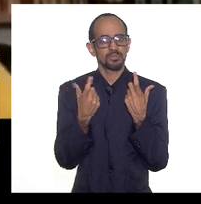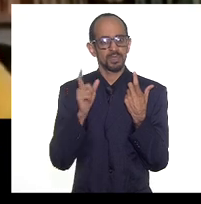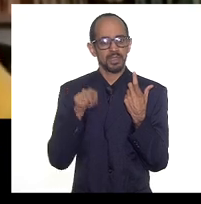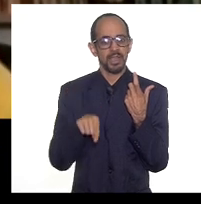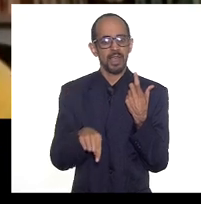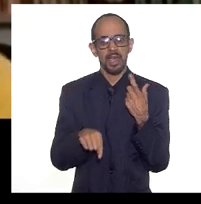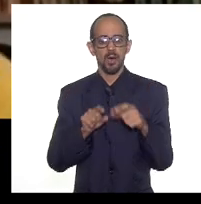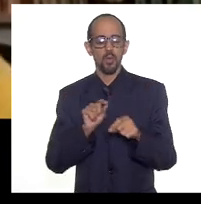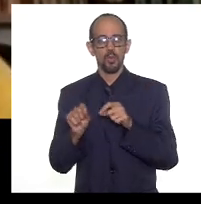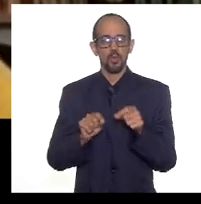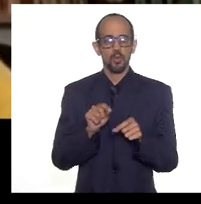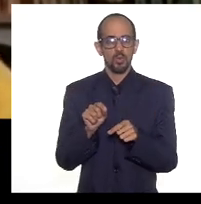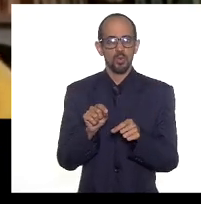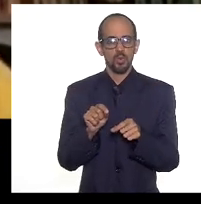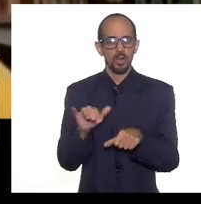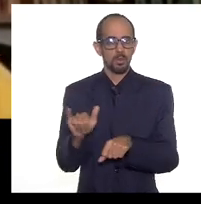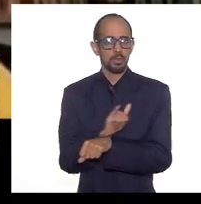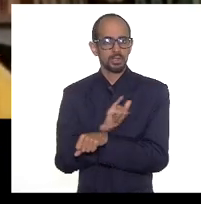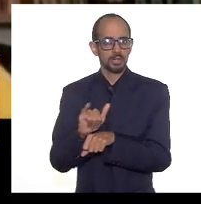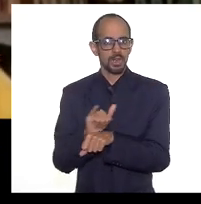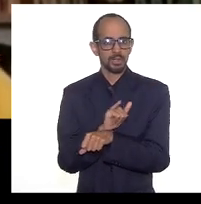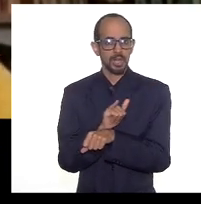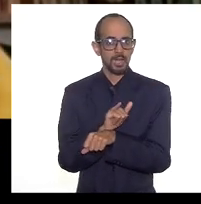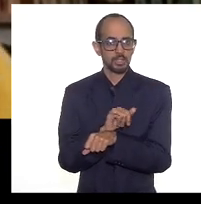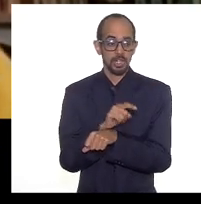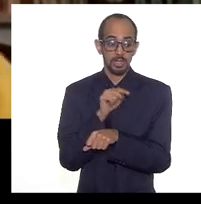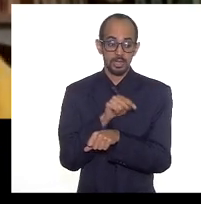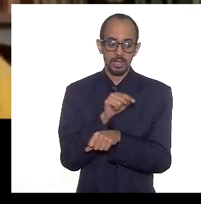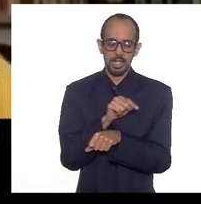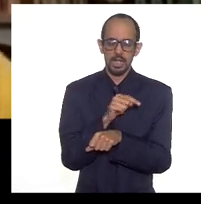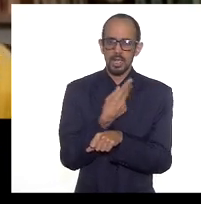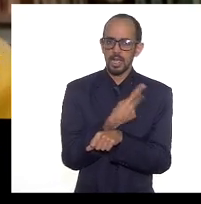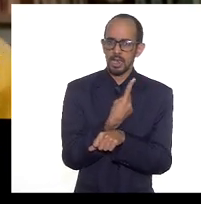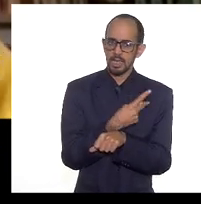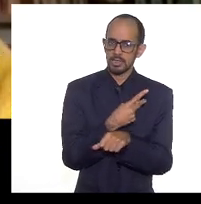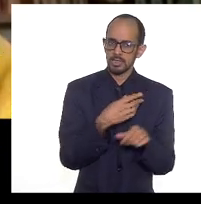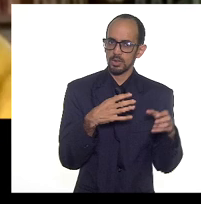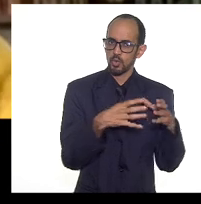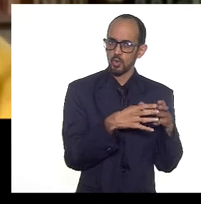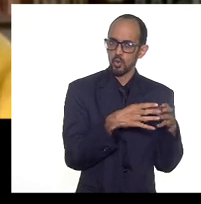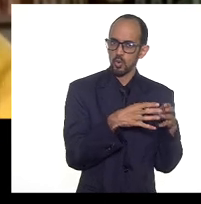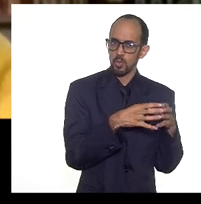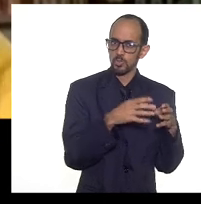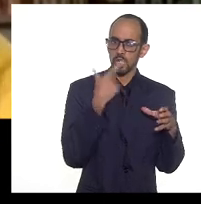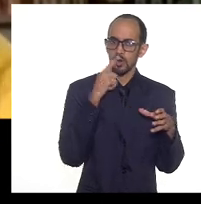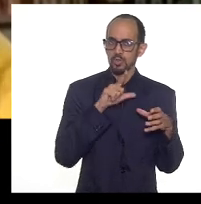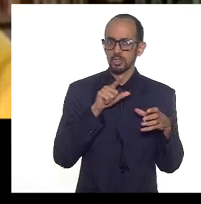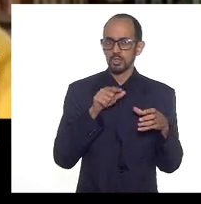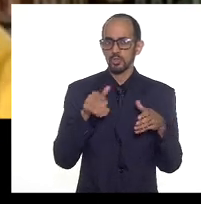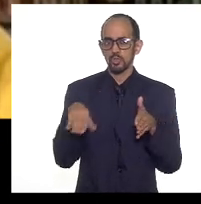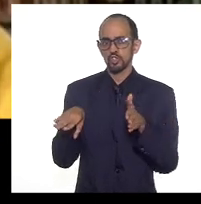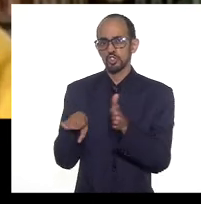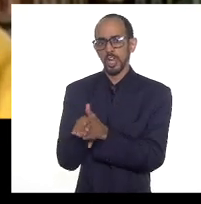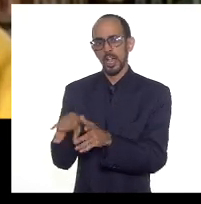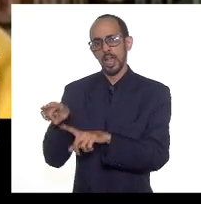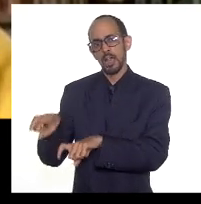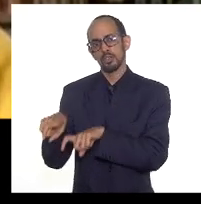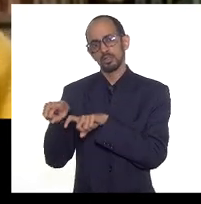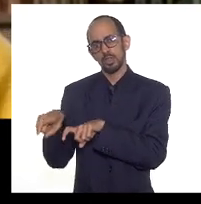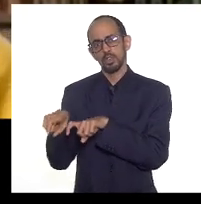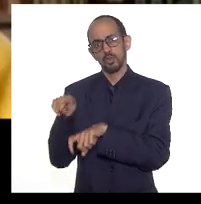né, desse poder já chegou ao interior de Campos.